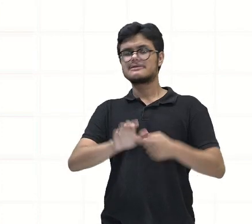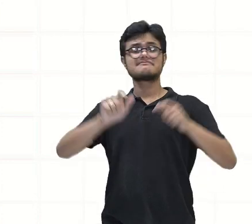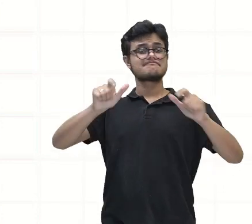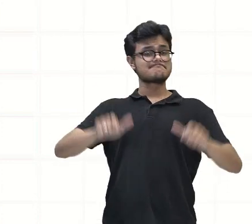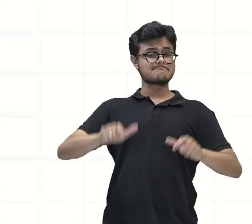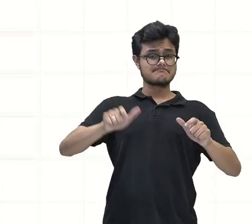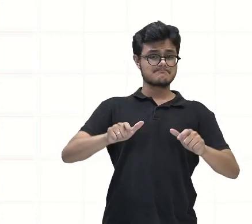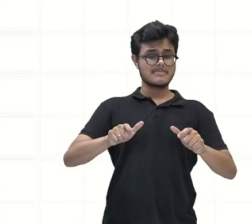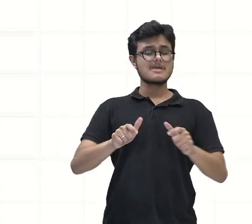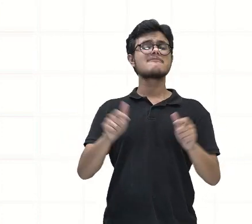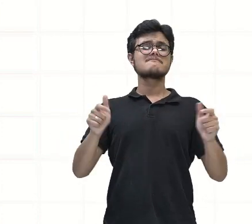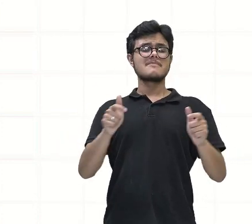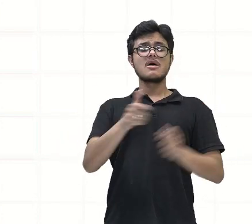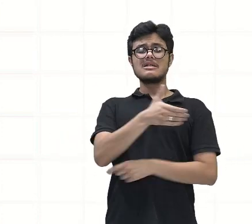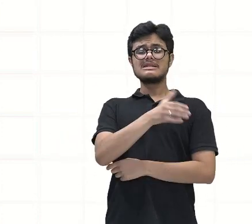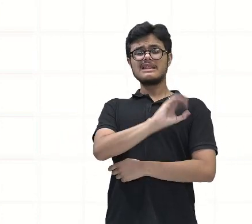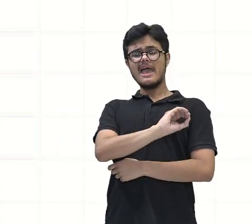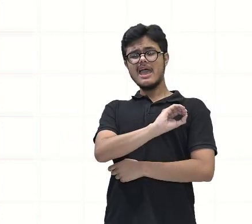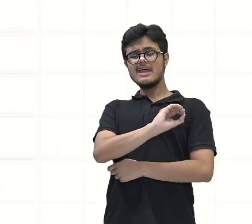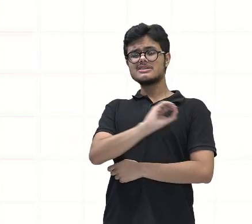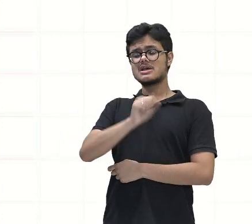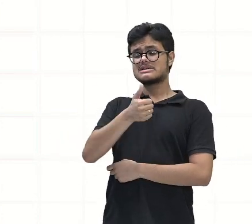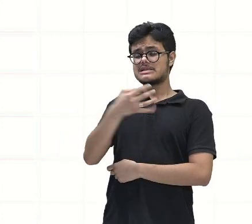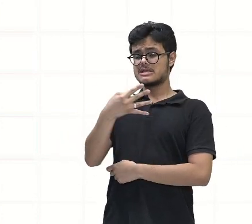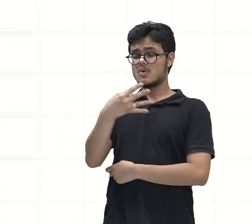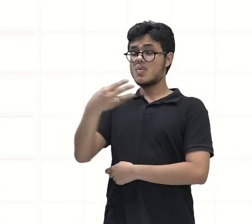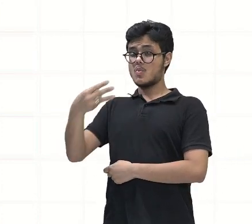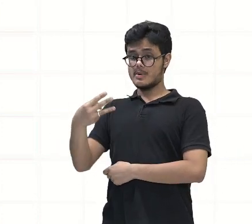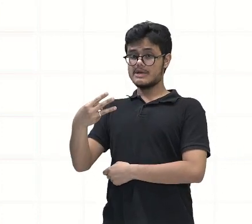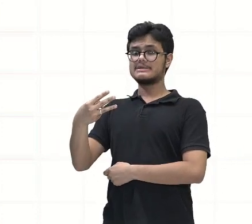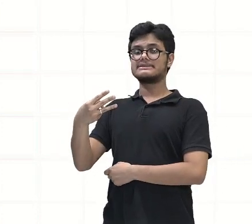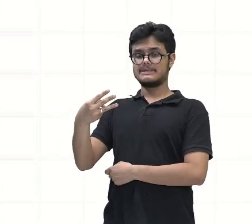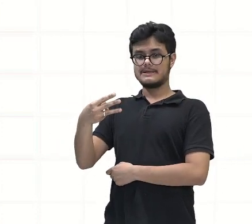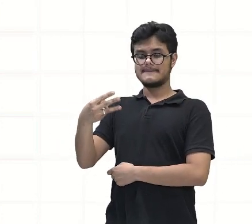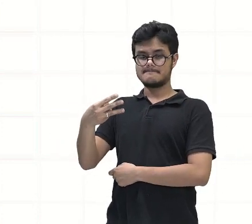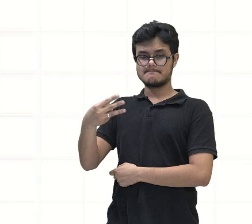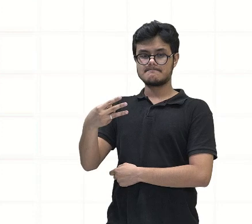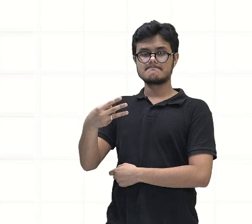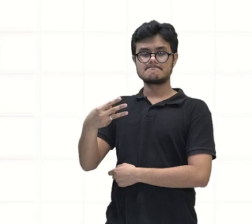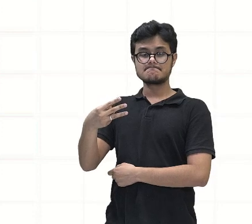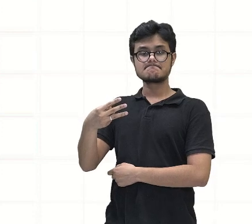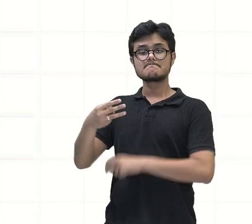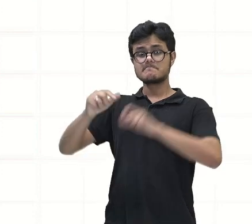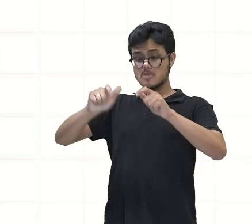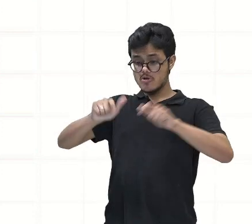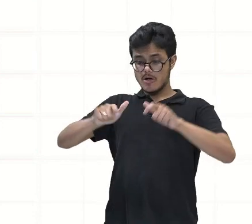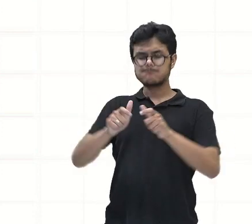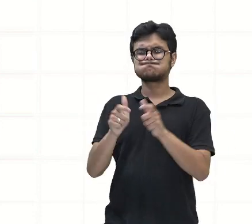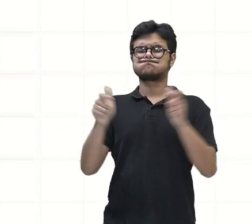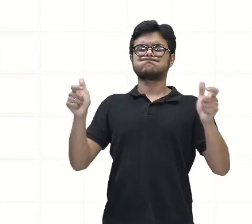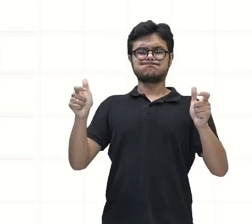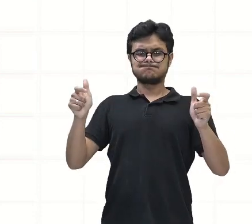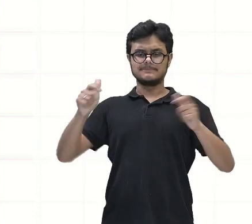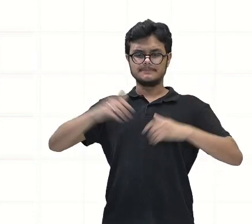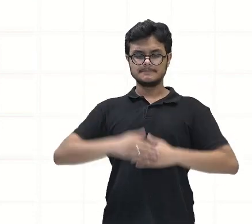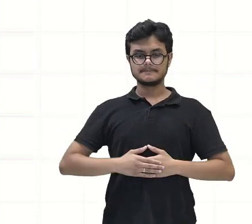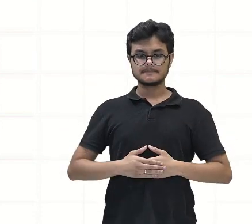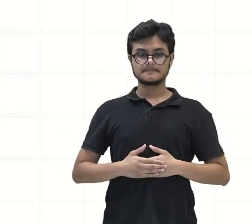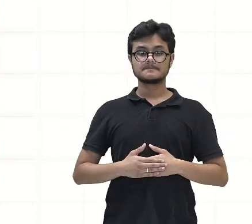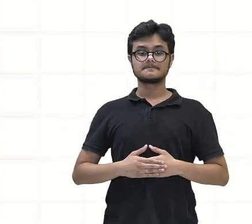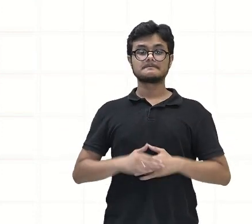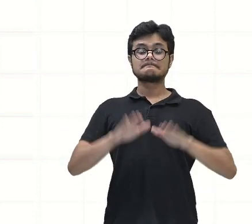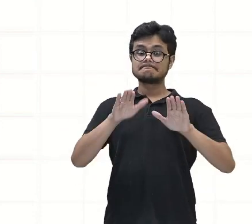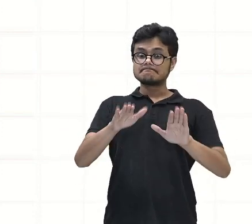irrigadas de 10 a 14 3,61 mil hectares então Eh